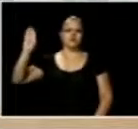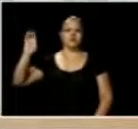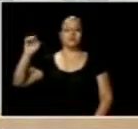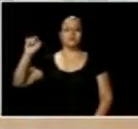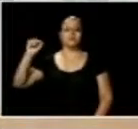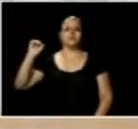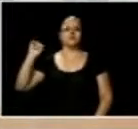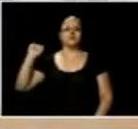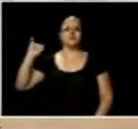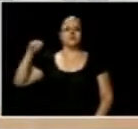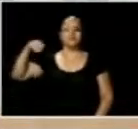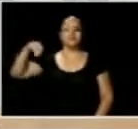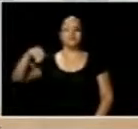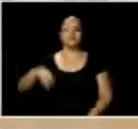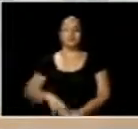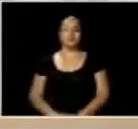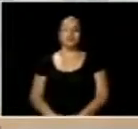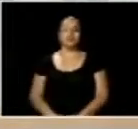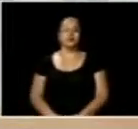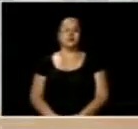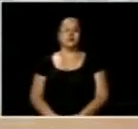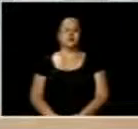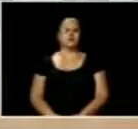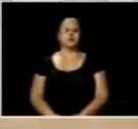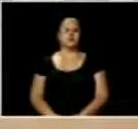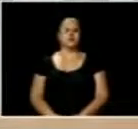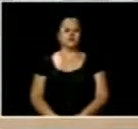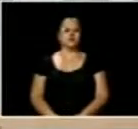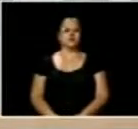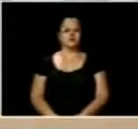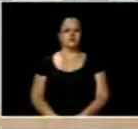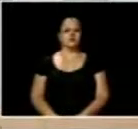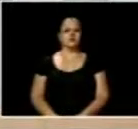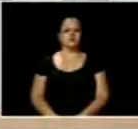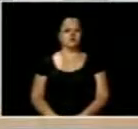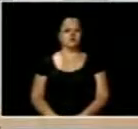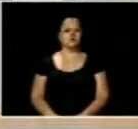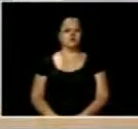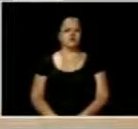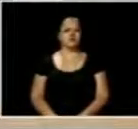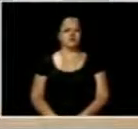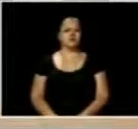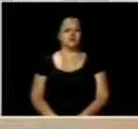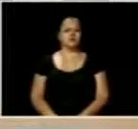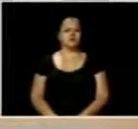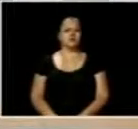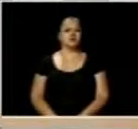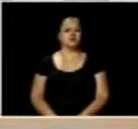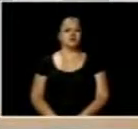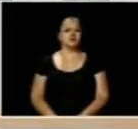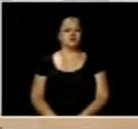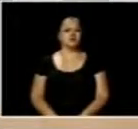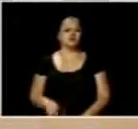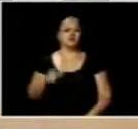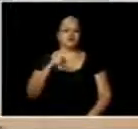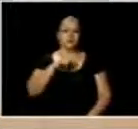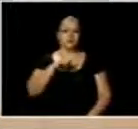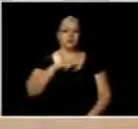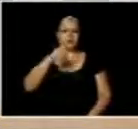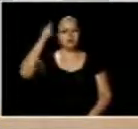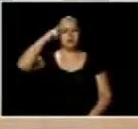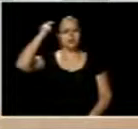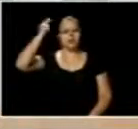sem valorizar? Infelizmente, presidente Alexandre, não tem condições. Tem que valorizar a Casa Mazzaropi, a